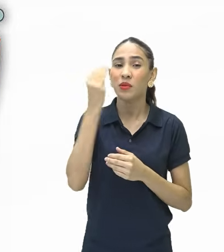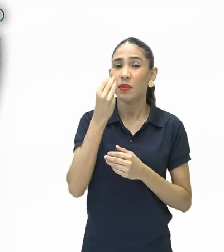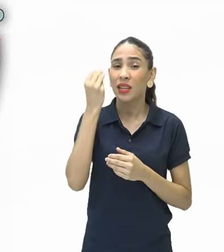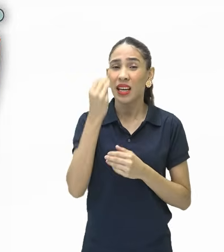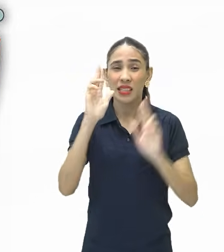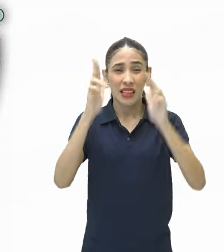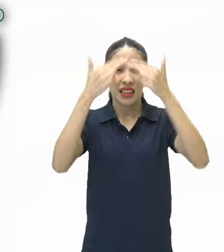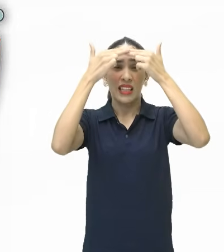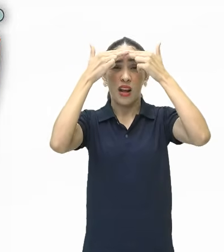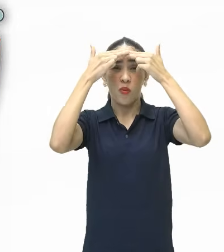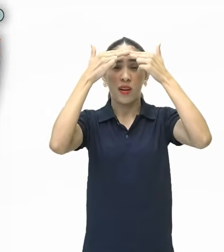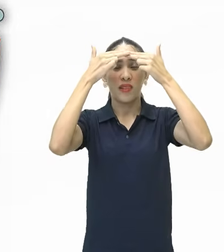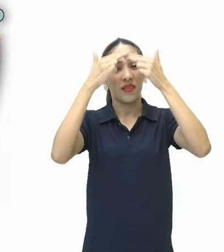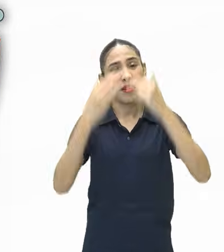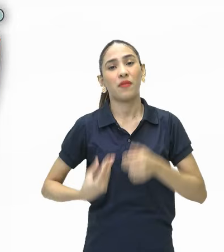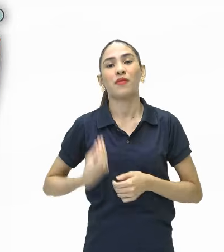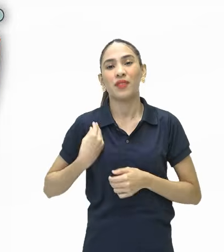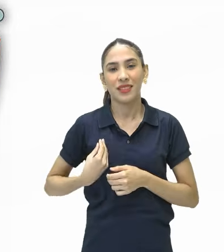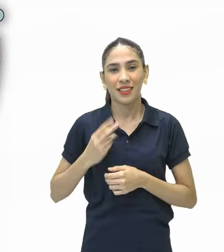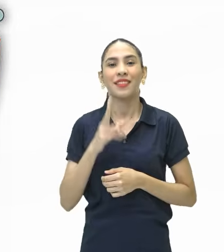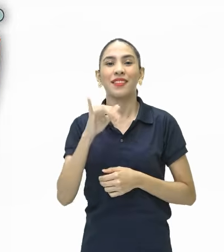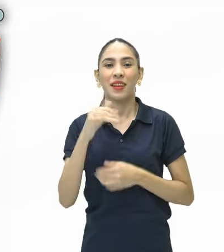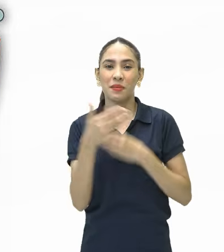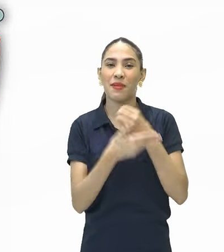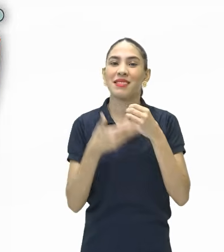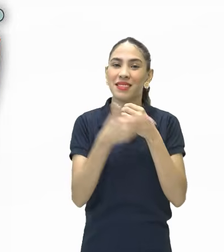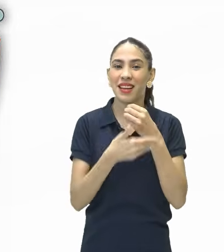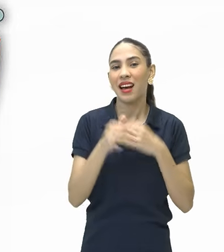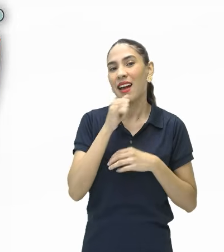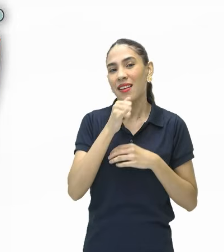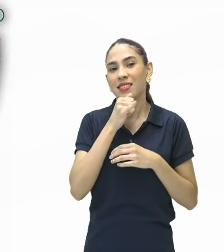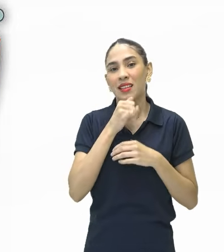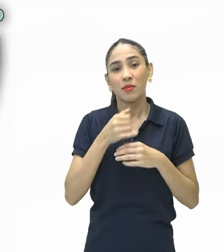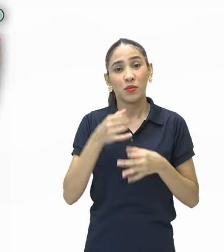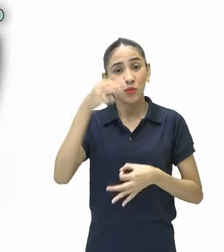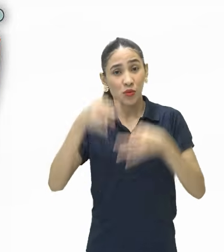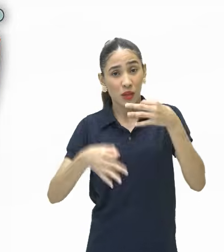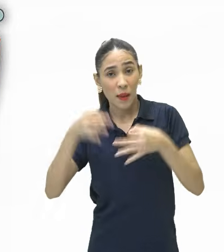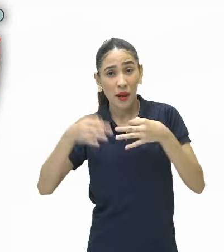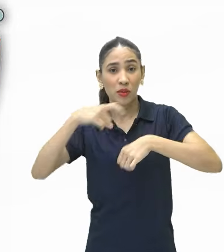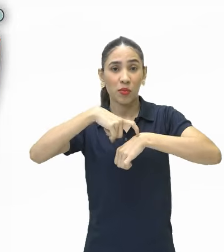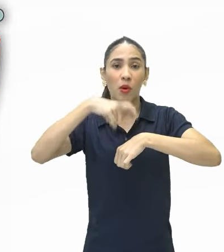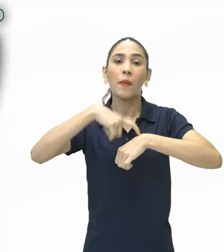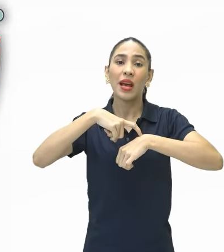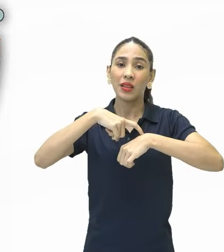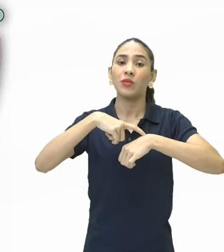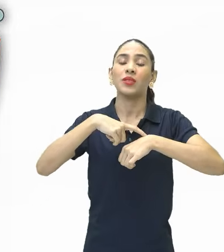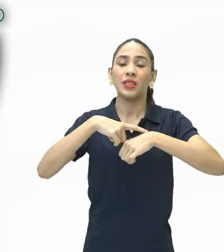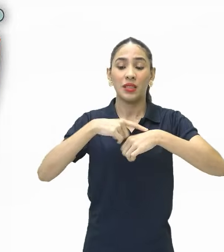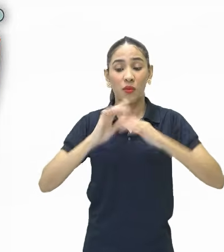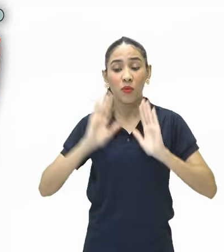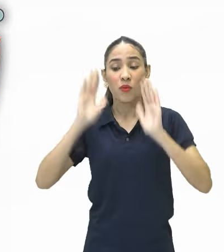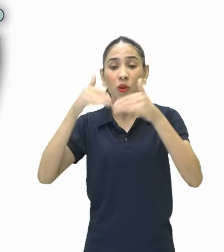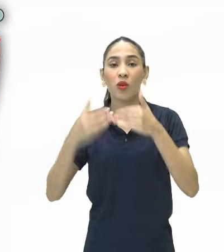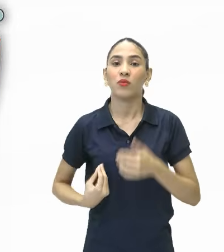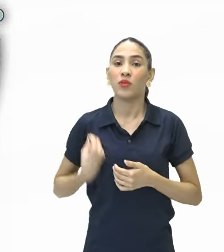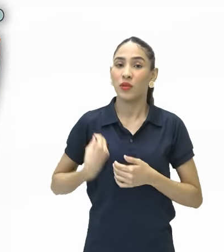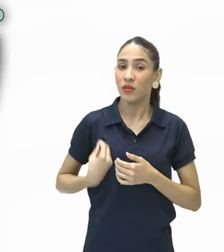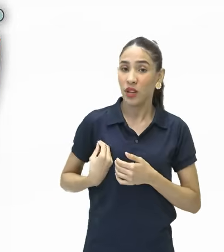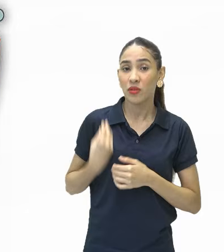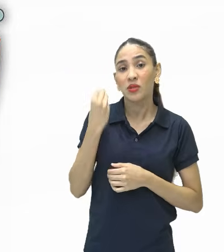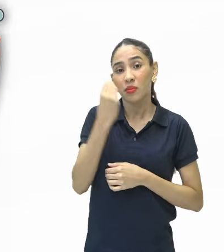na vida, é claro que ela vai basear o seu juízo de valor em torno dessa realidade na qual